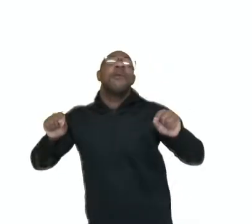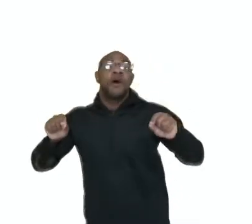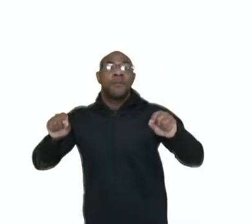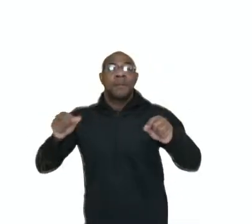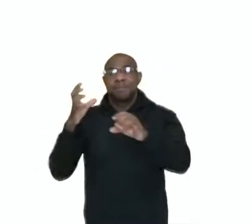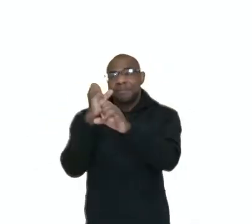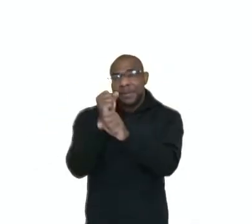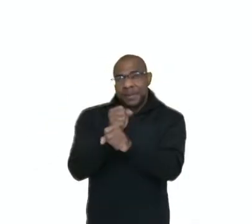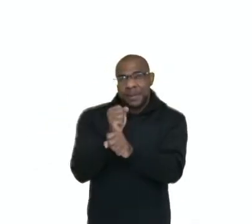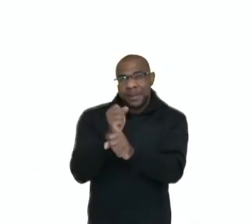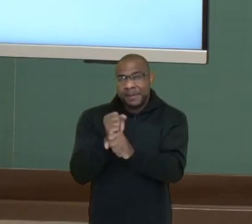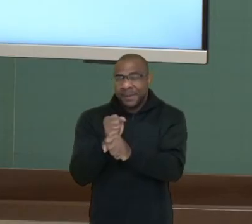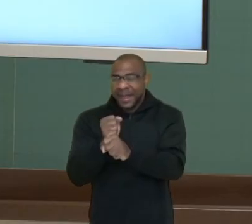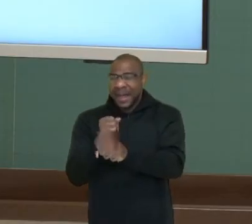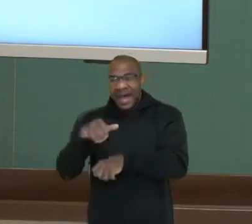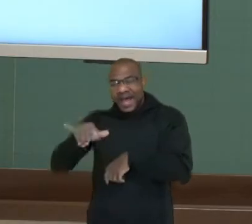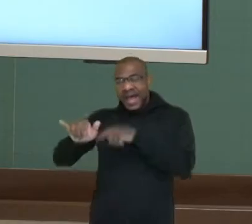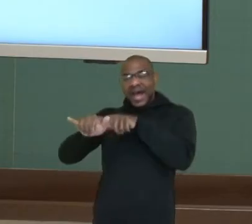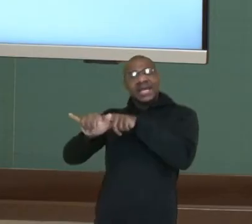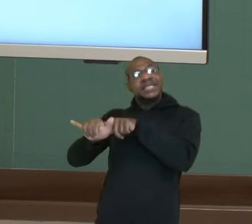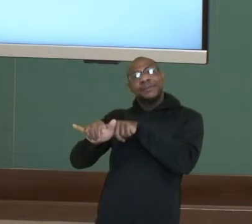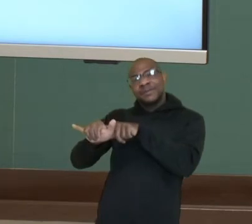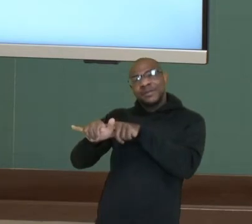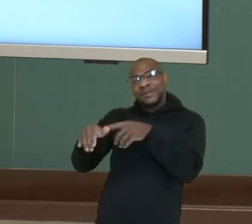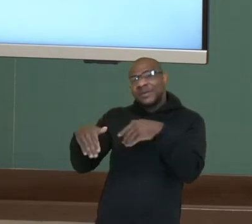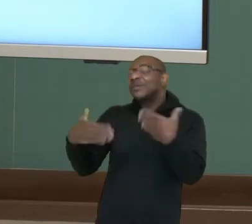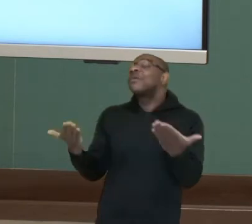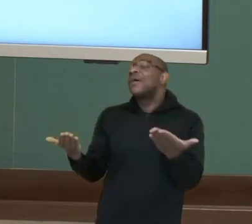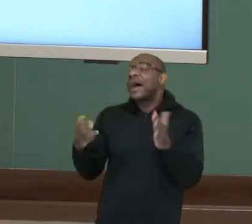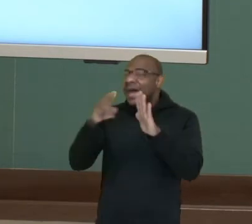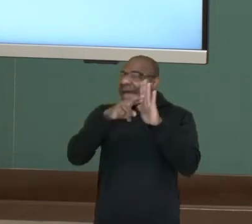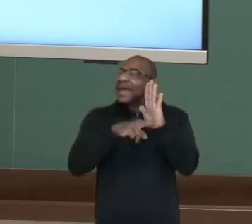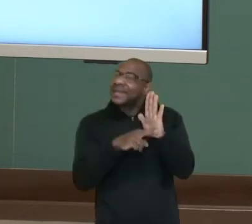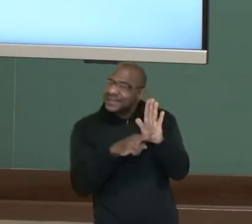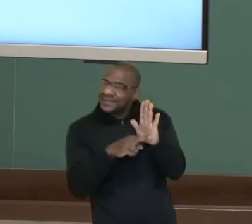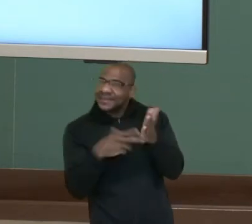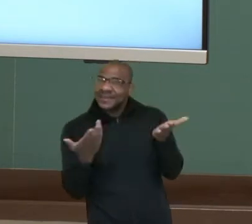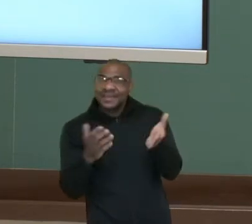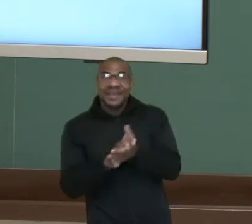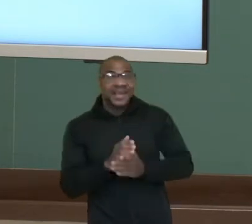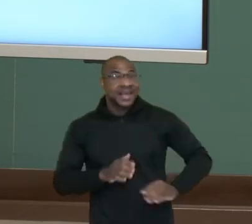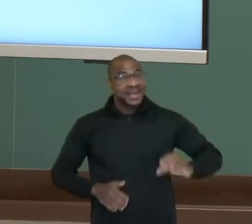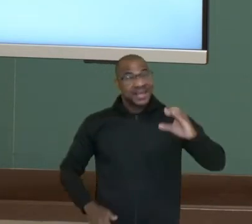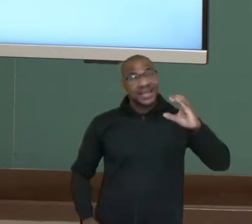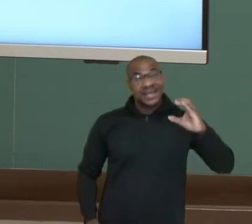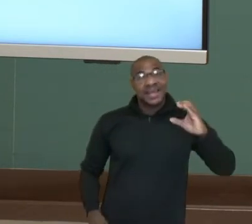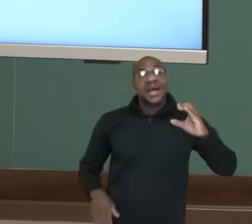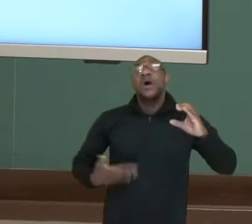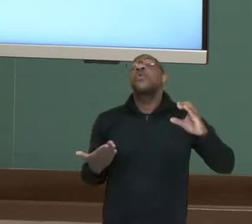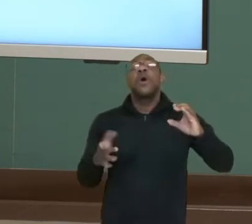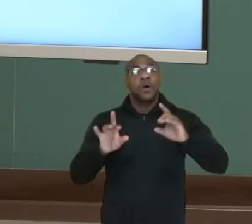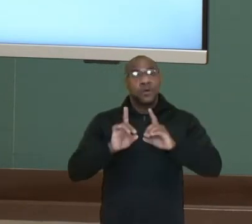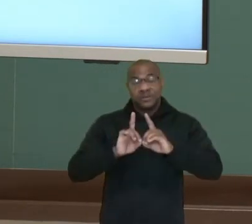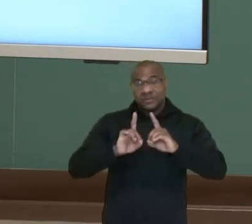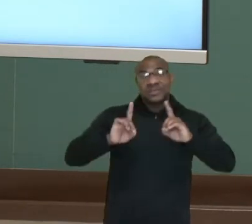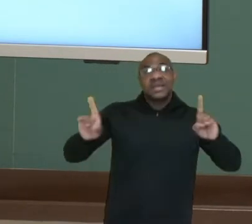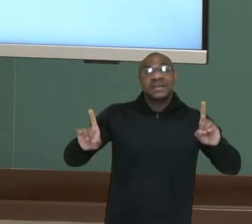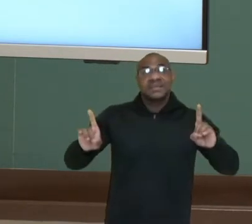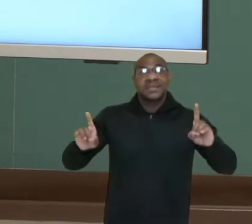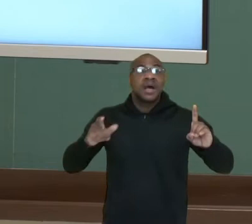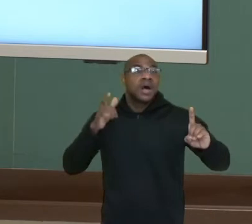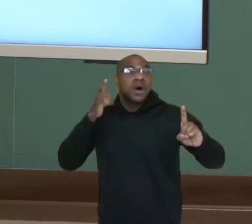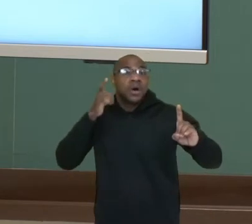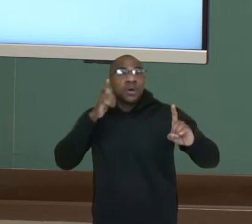A regrinha, o combinado que essa função vai dar para você. E a letra C. Que distância ele percorre